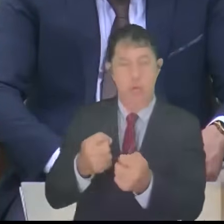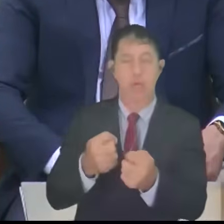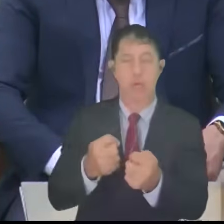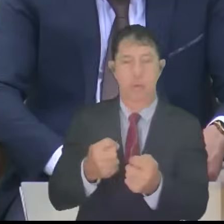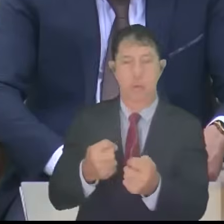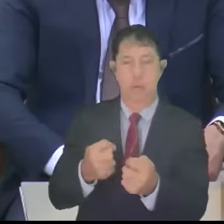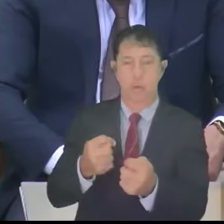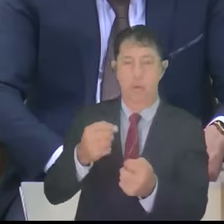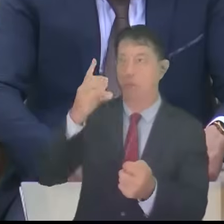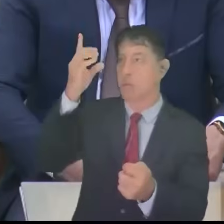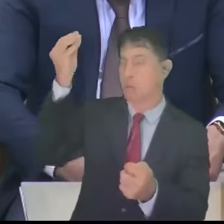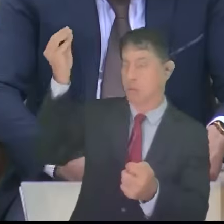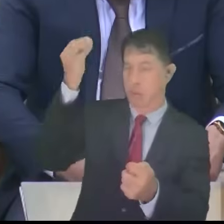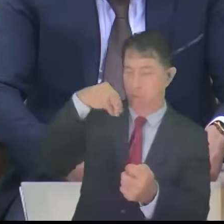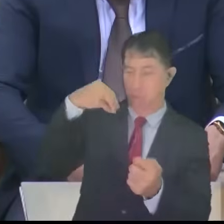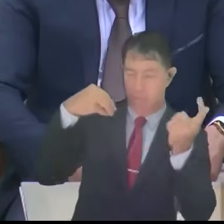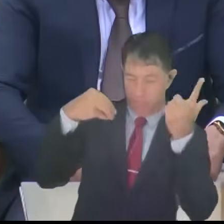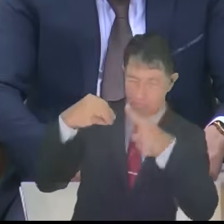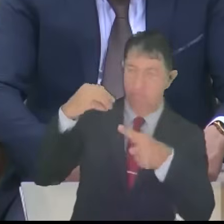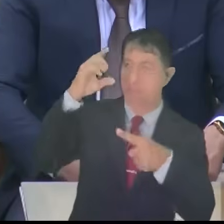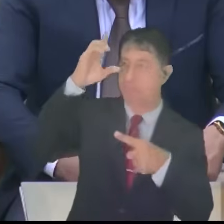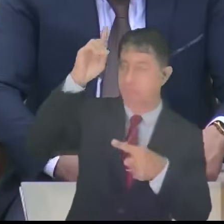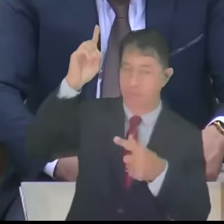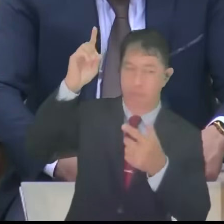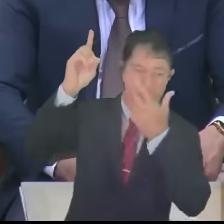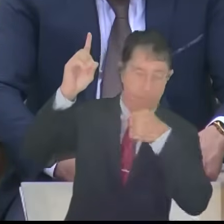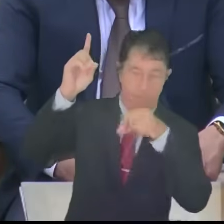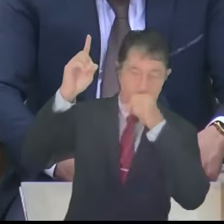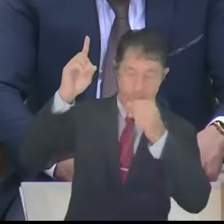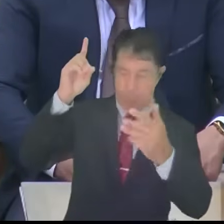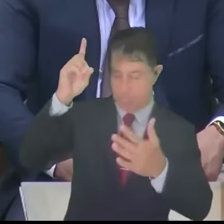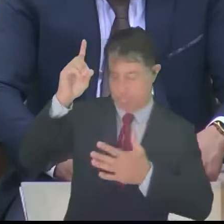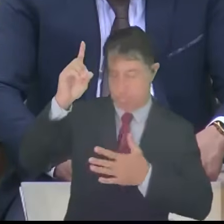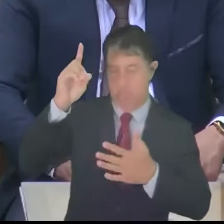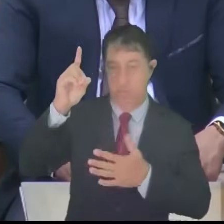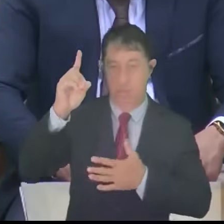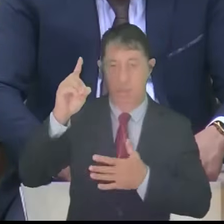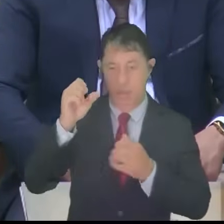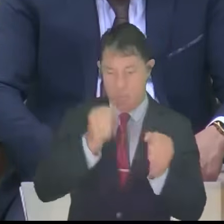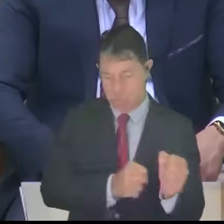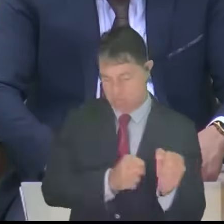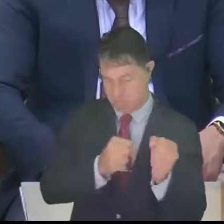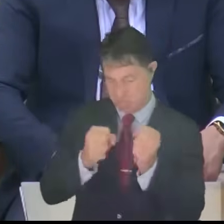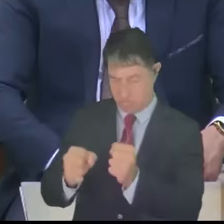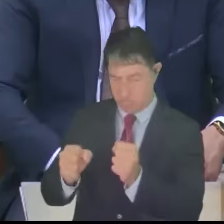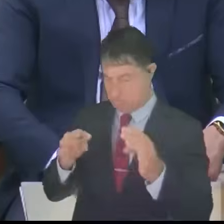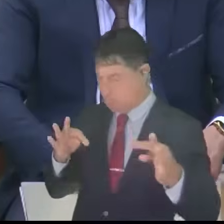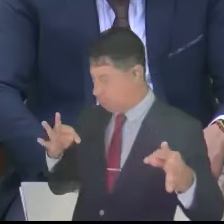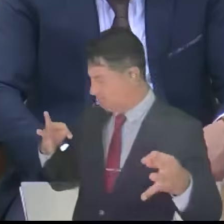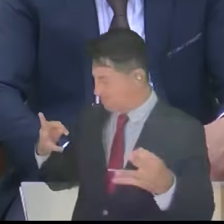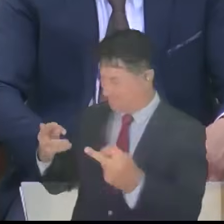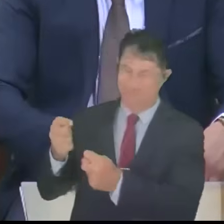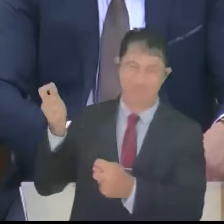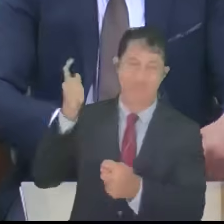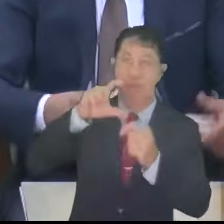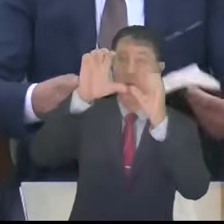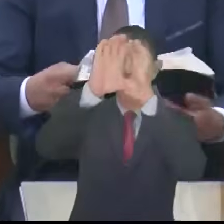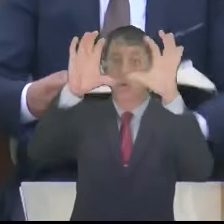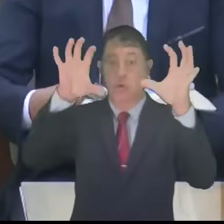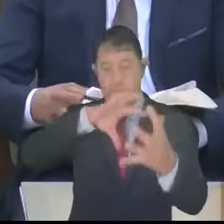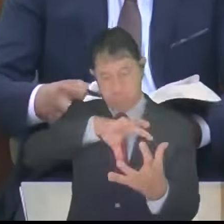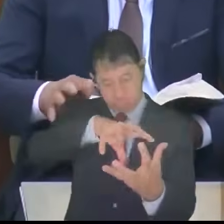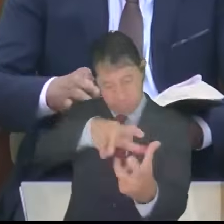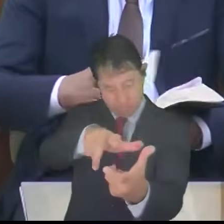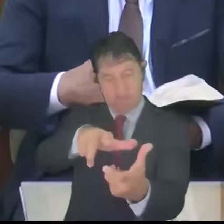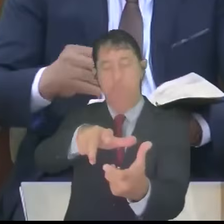dos mortos, ele disse: é-me dado todo o poder no céu e na terra. Você